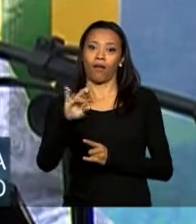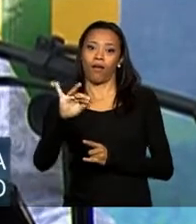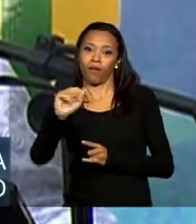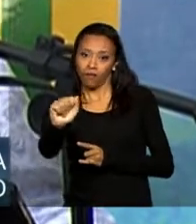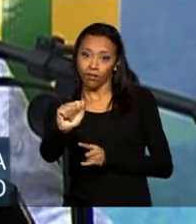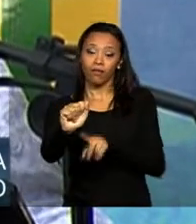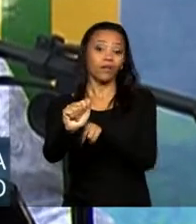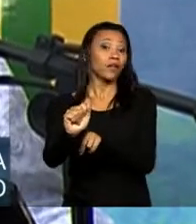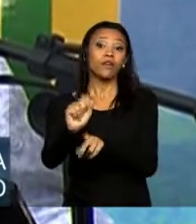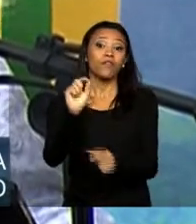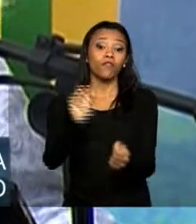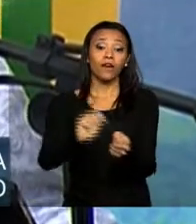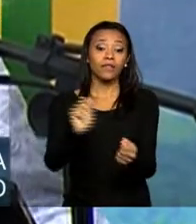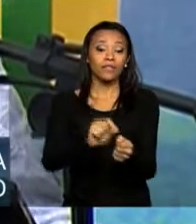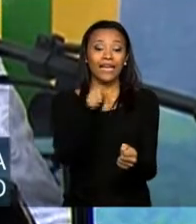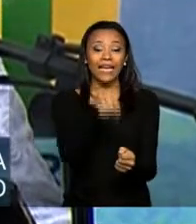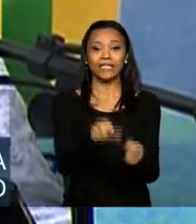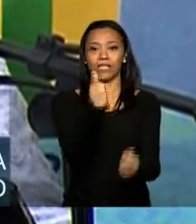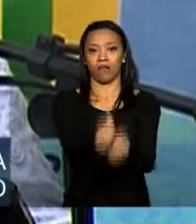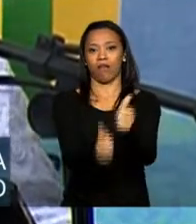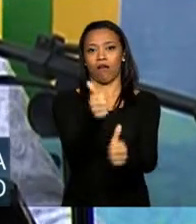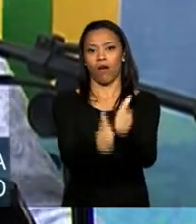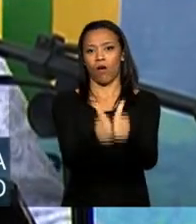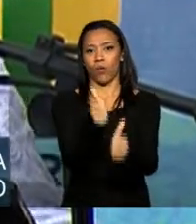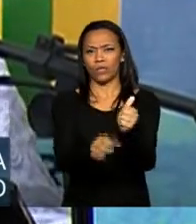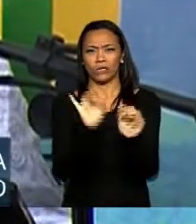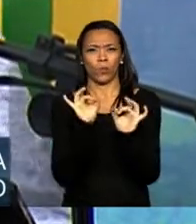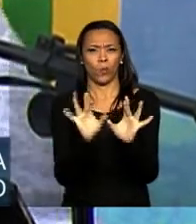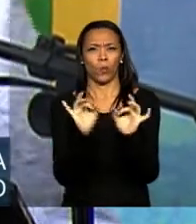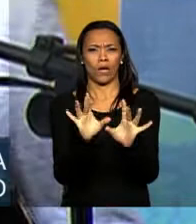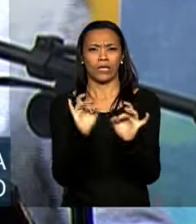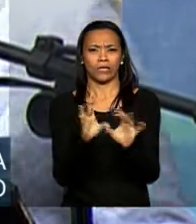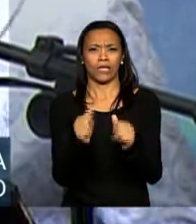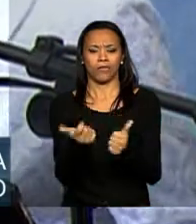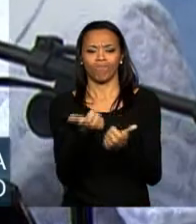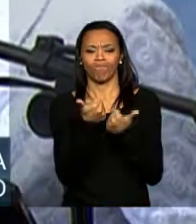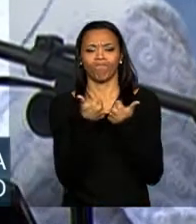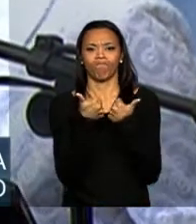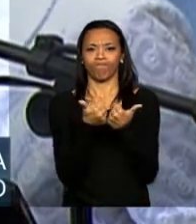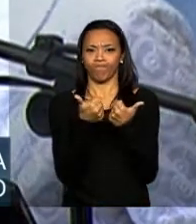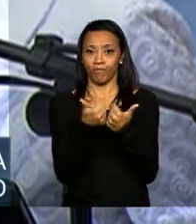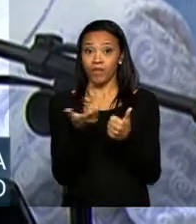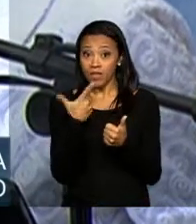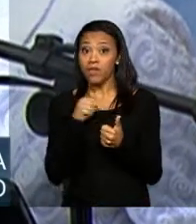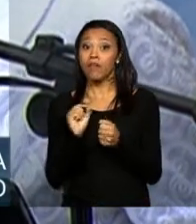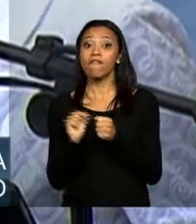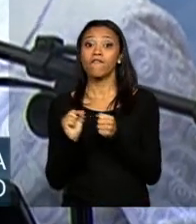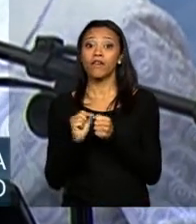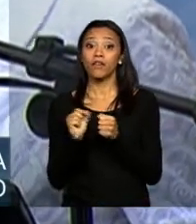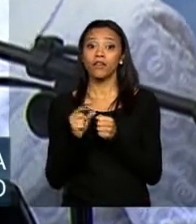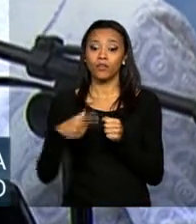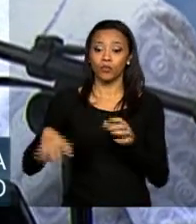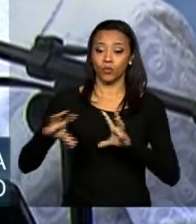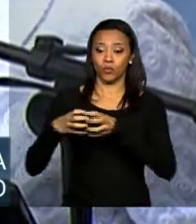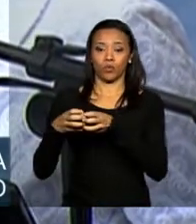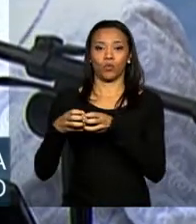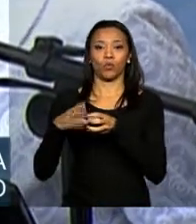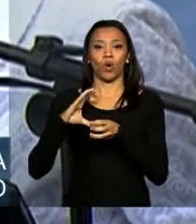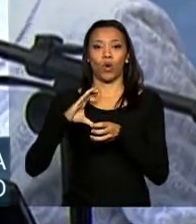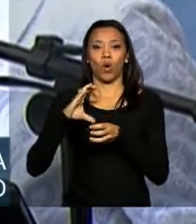este arroz de qualidade segundo porque é feito por uma cooperativa